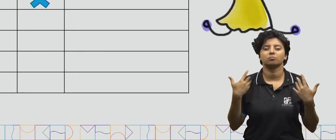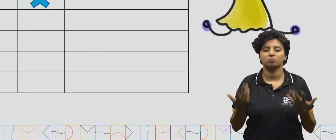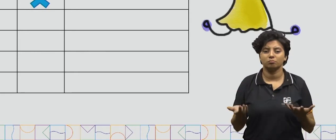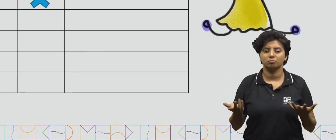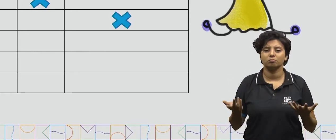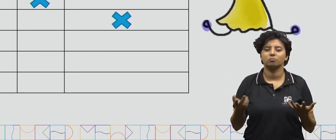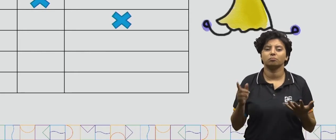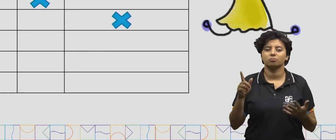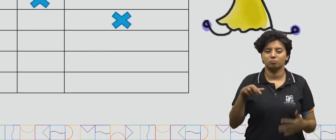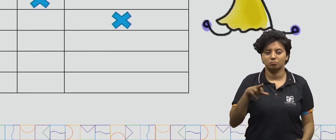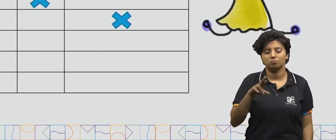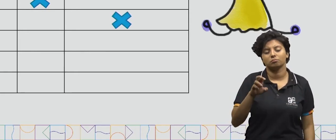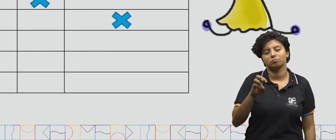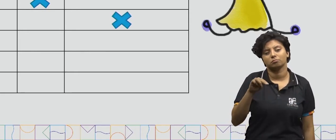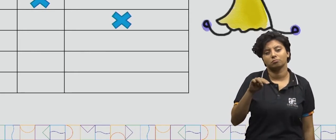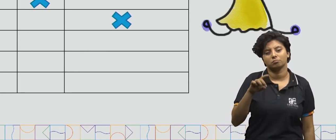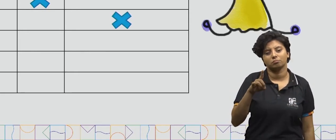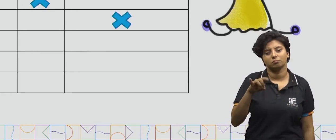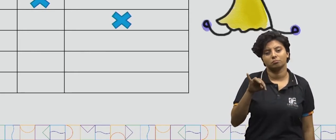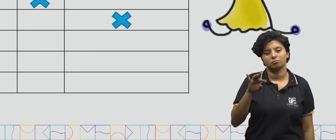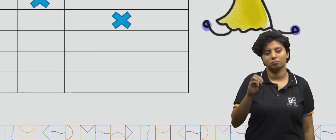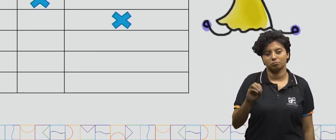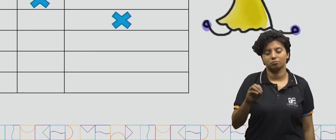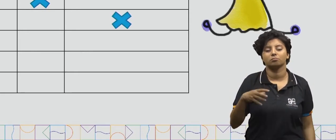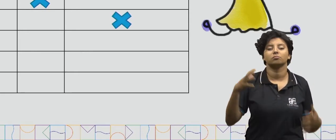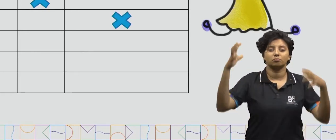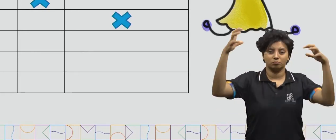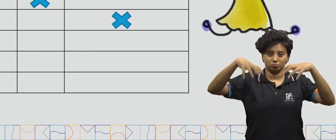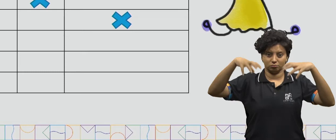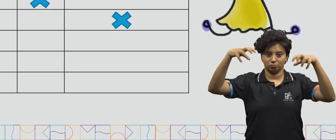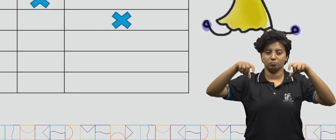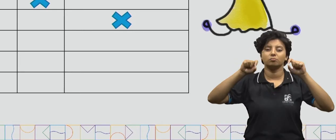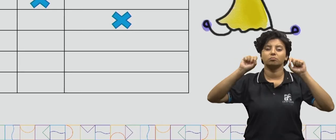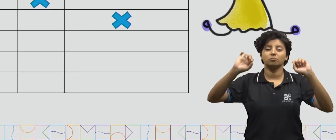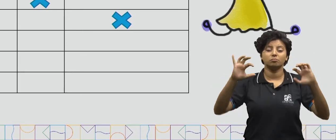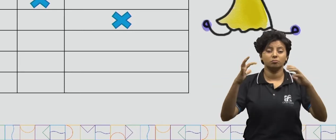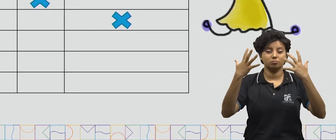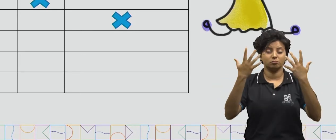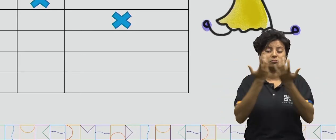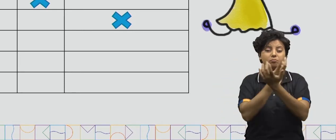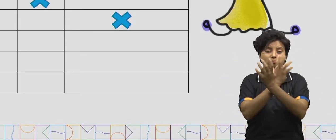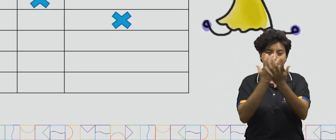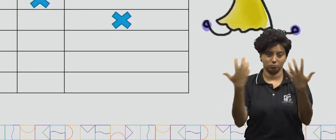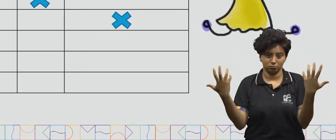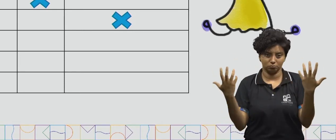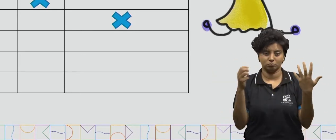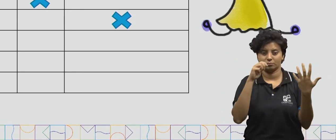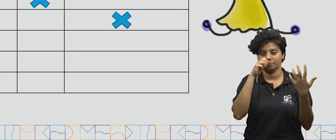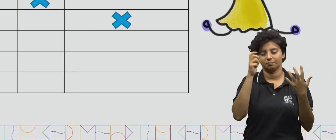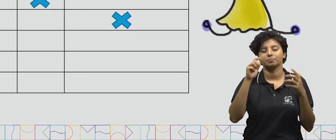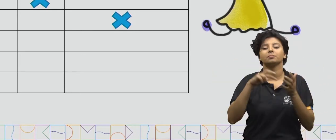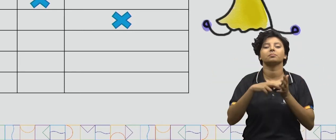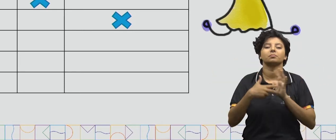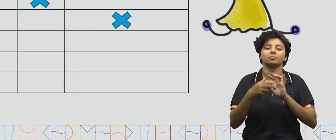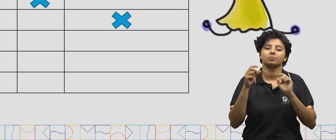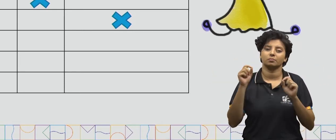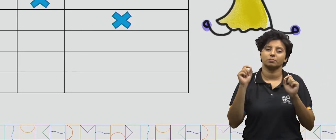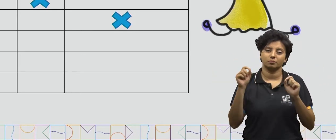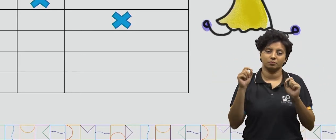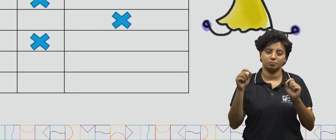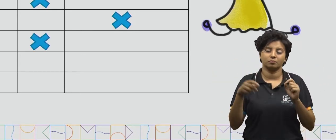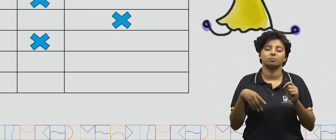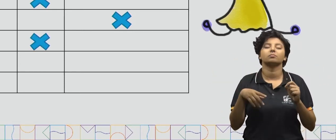Então, remédio é um substantivo. Choveu é um fenômeno da natureza, ou seja, ele